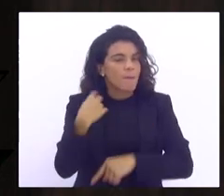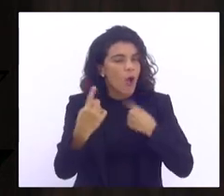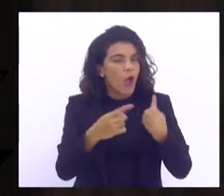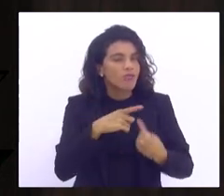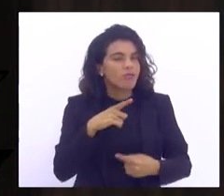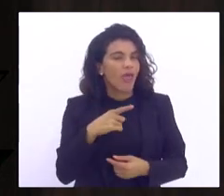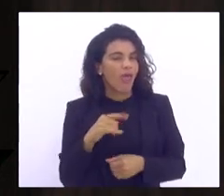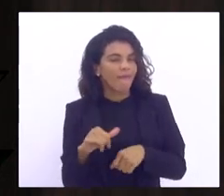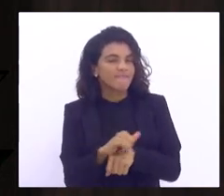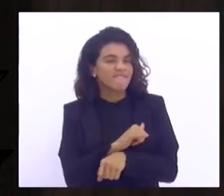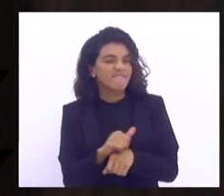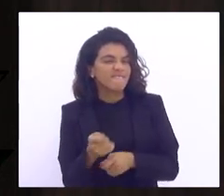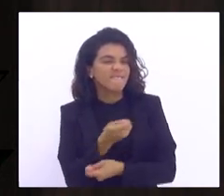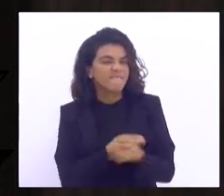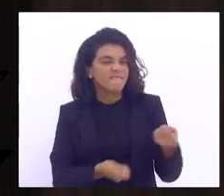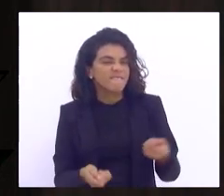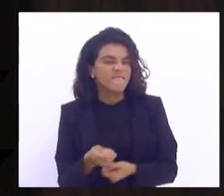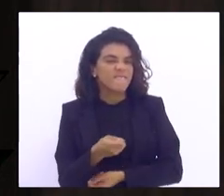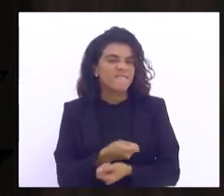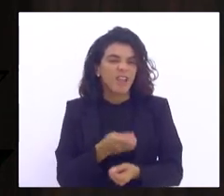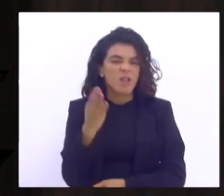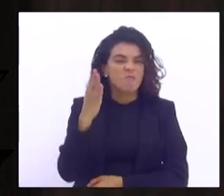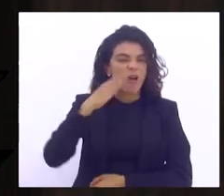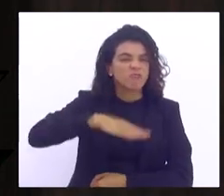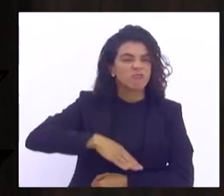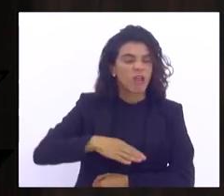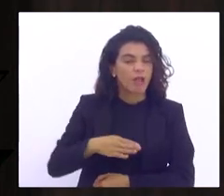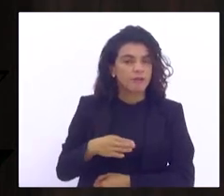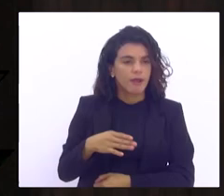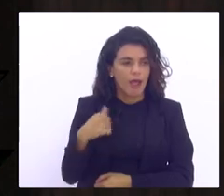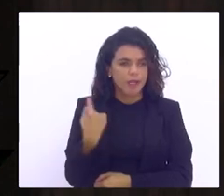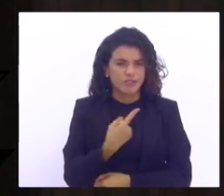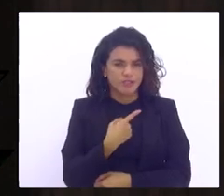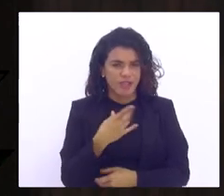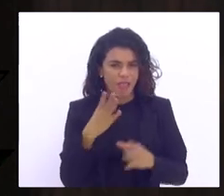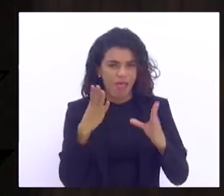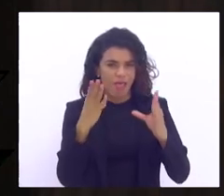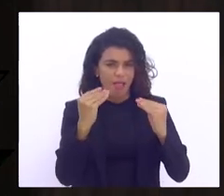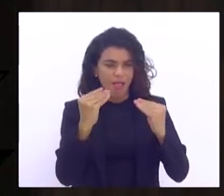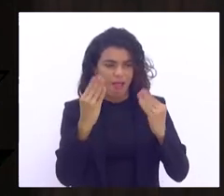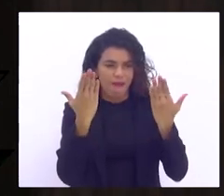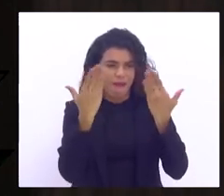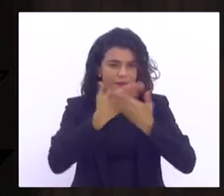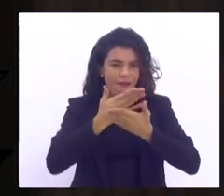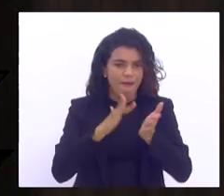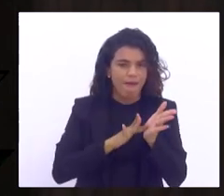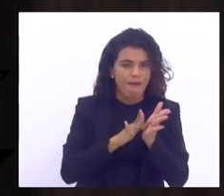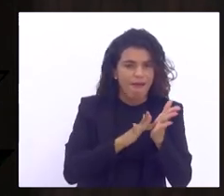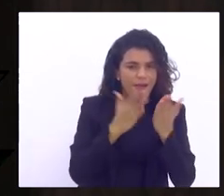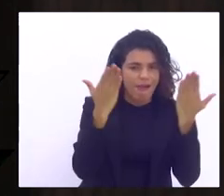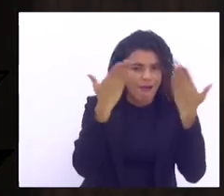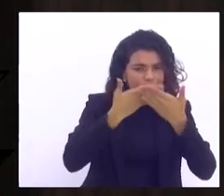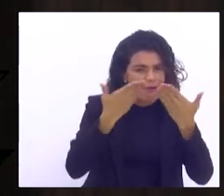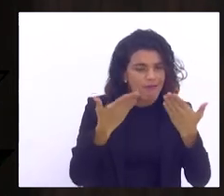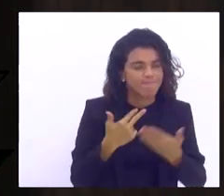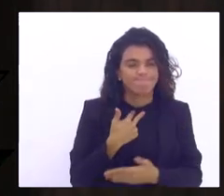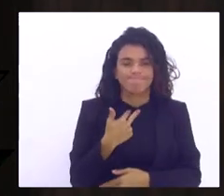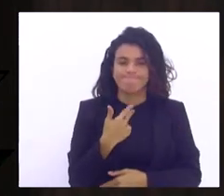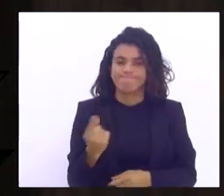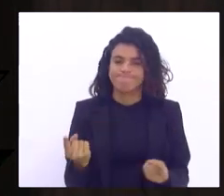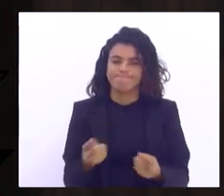meus caros. A gente não pode fechar os olhos a isso. Nós não podemos fechar os olhos a isso.